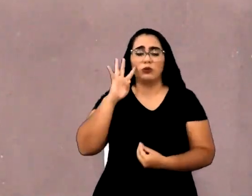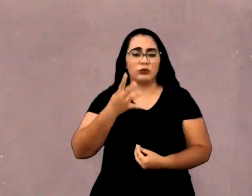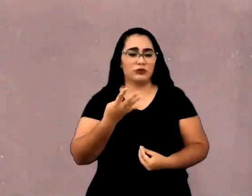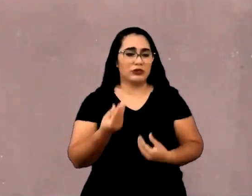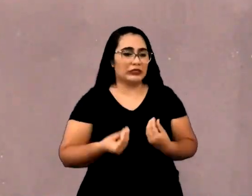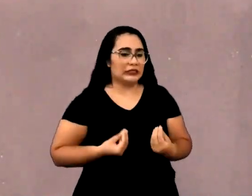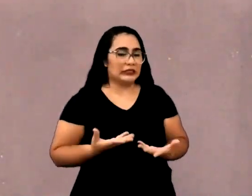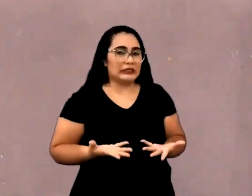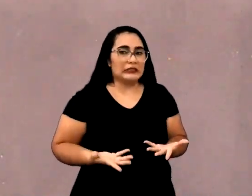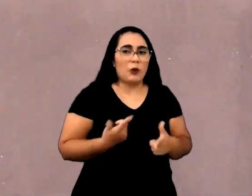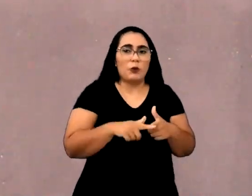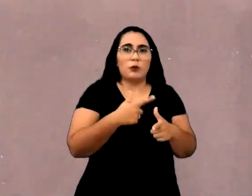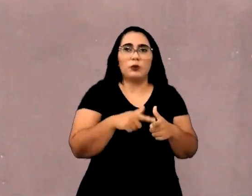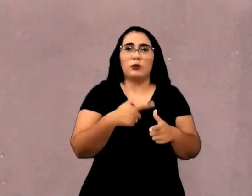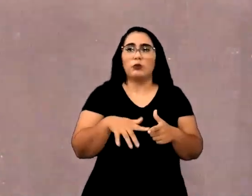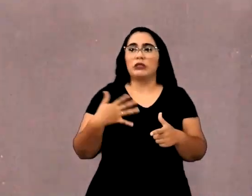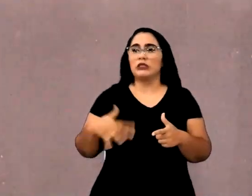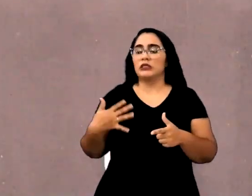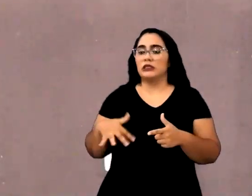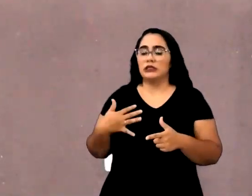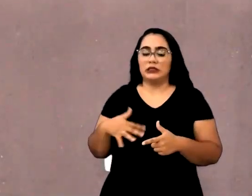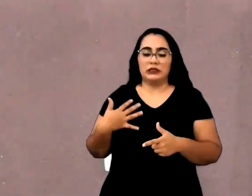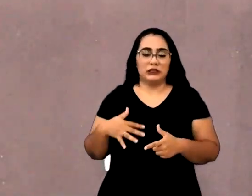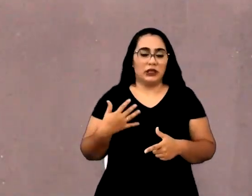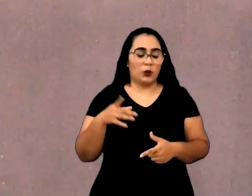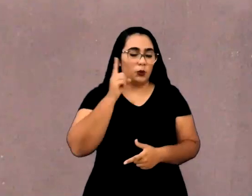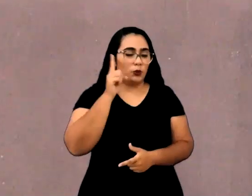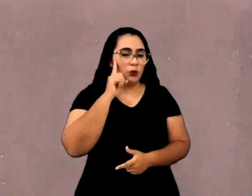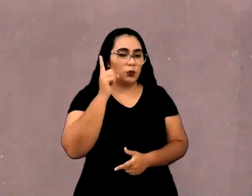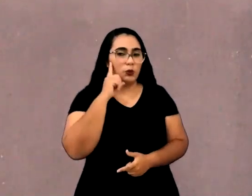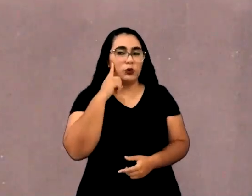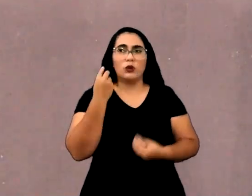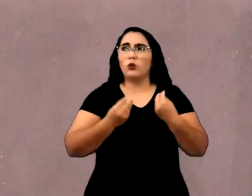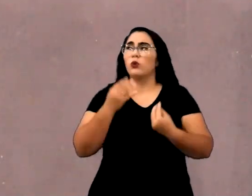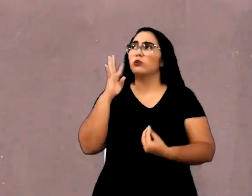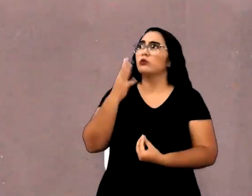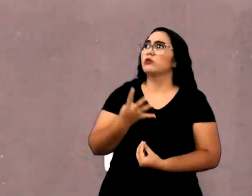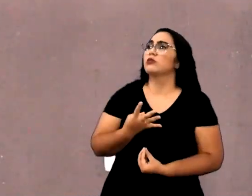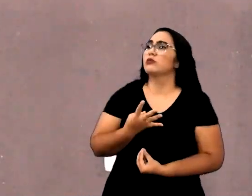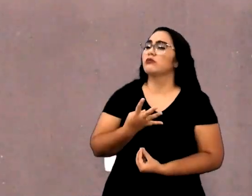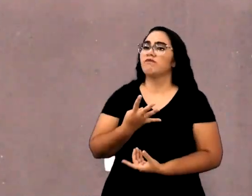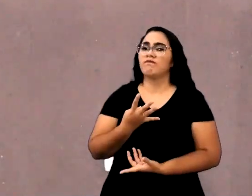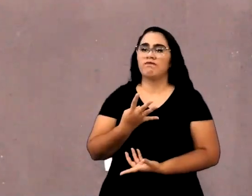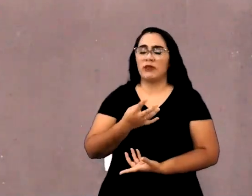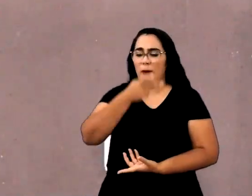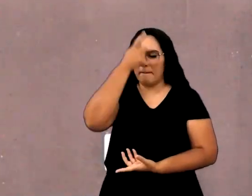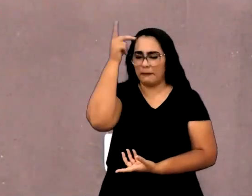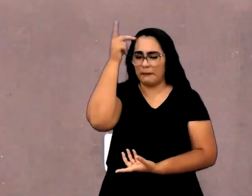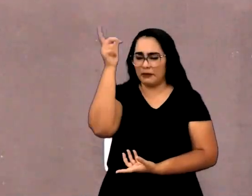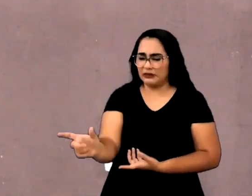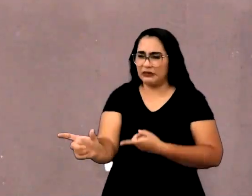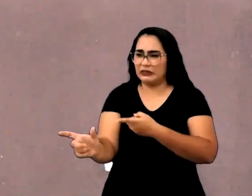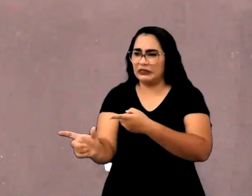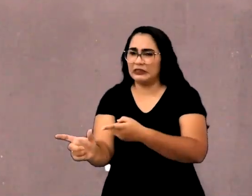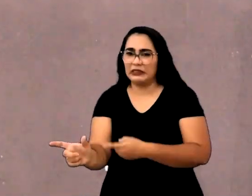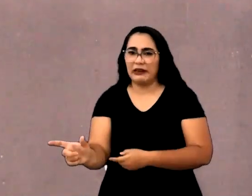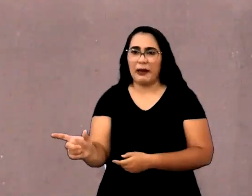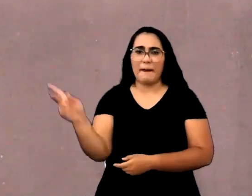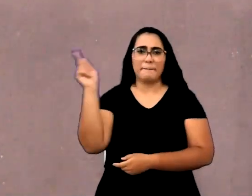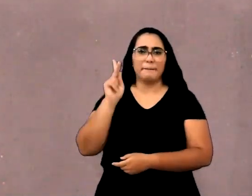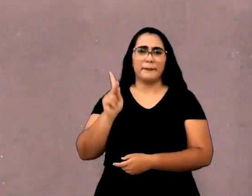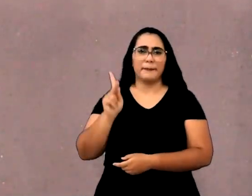essa situação, com esse problema que me cerca dia após dia, com essa pessoa que realmente me